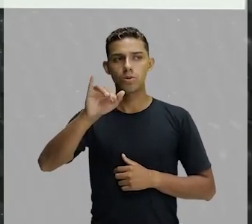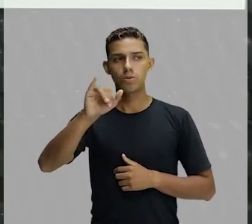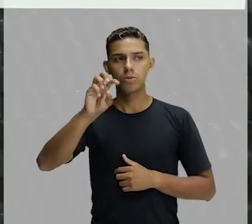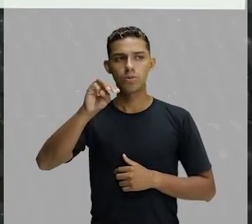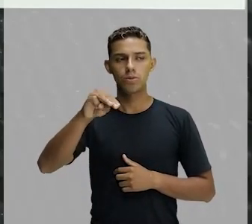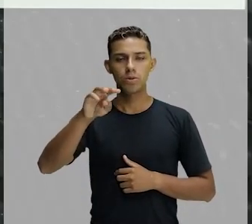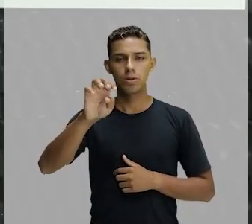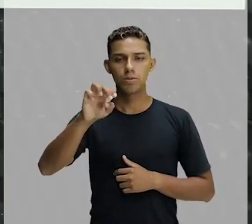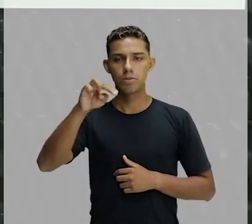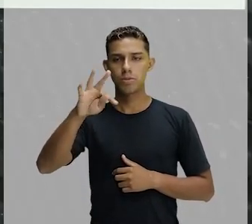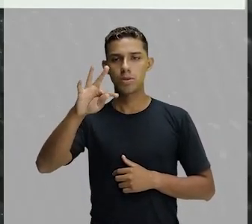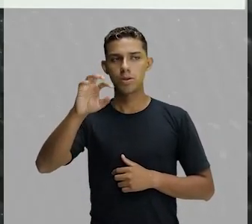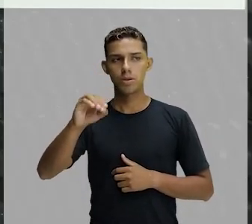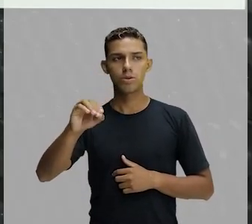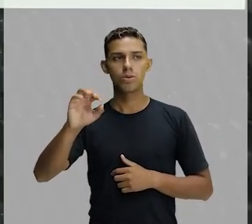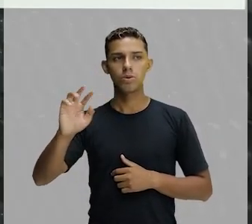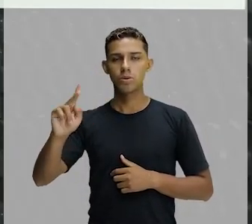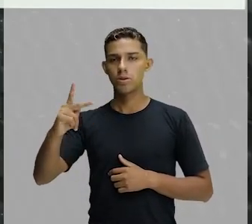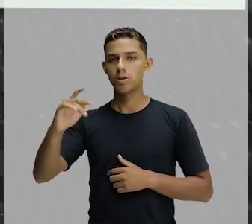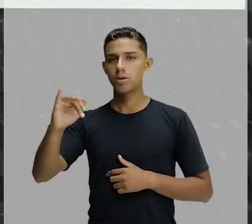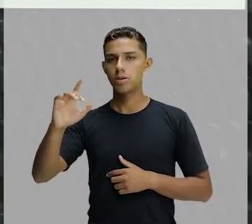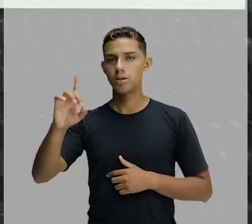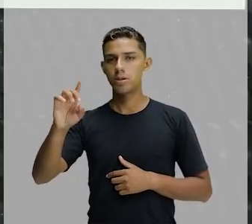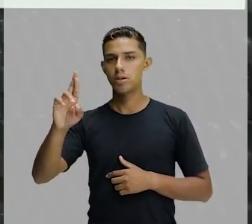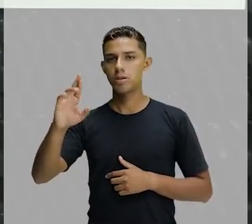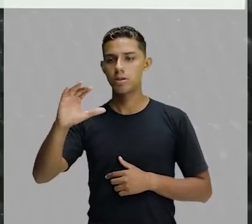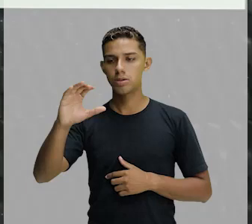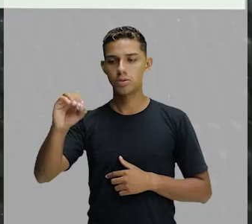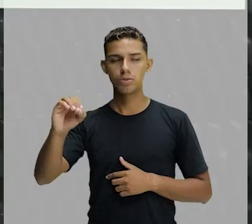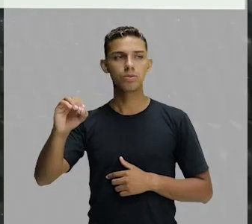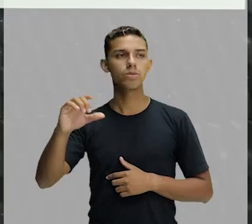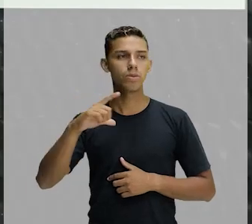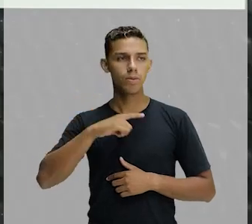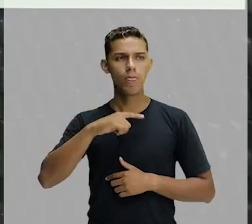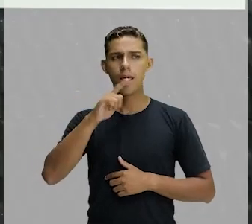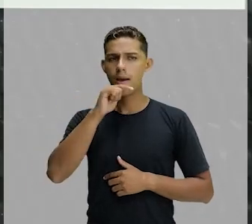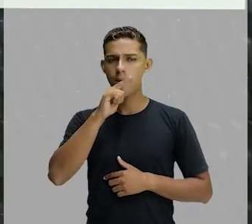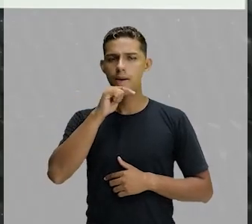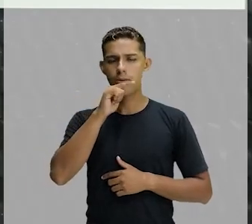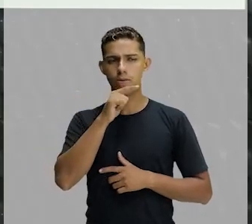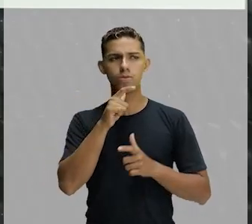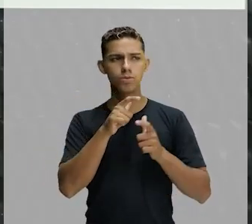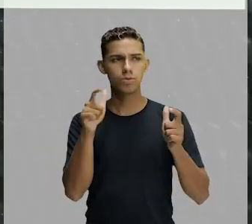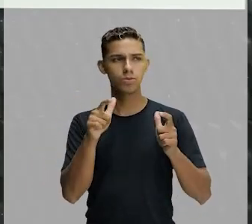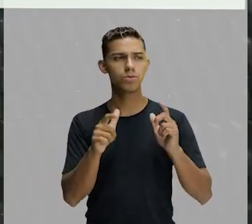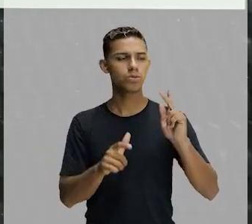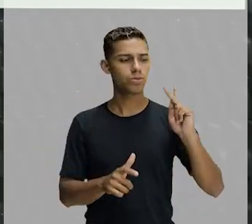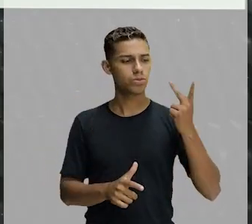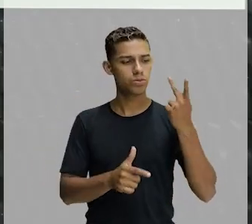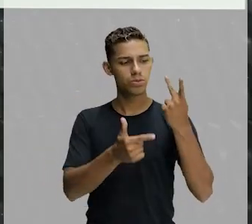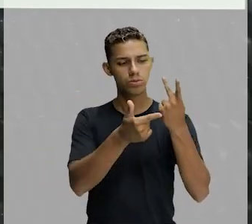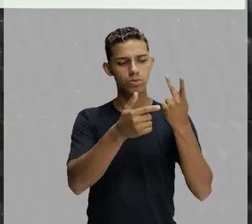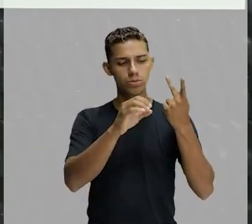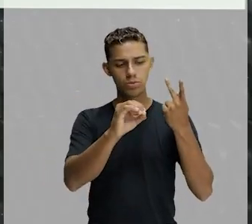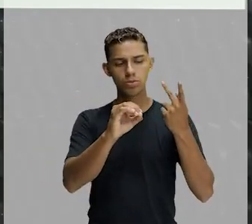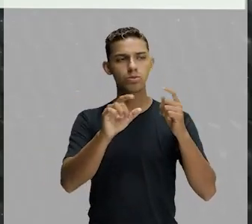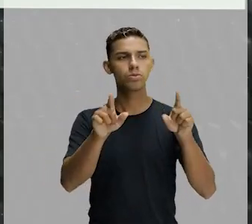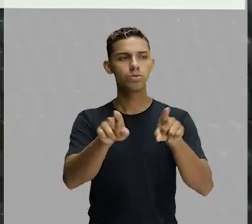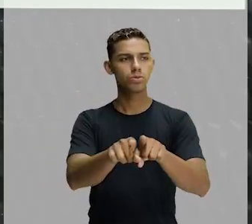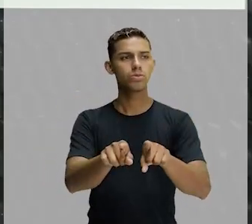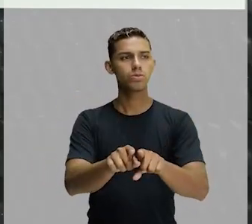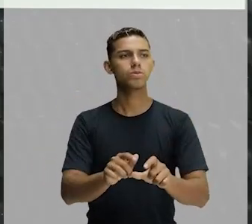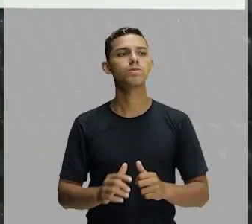Ou seja, quando a planta tem bastante água à sua disposição, o que